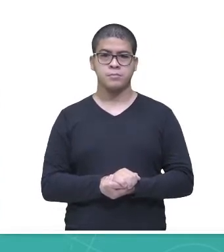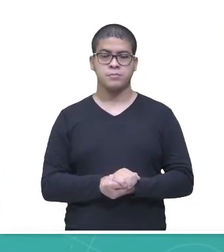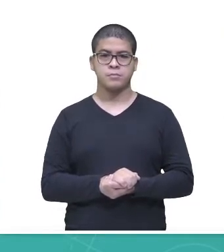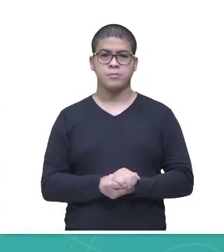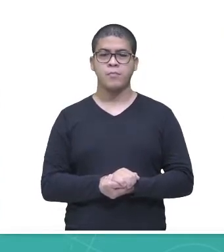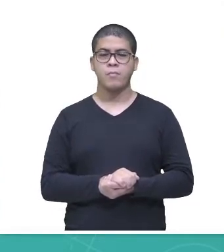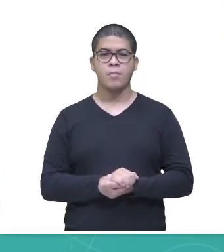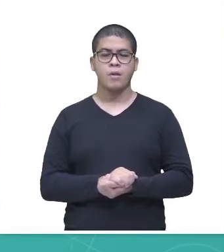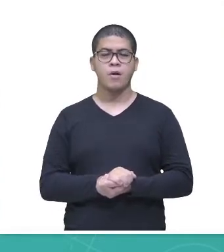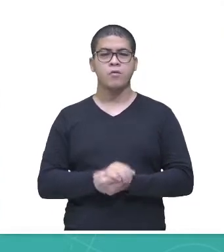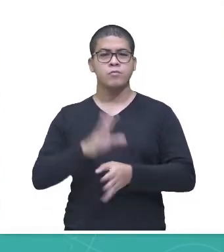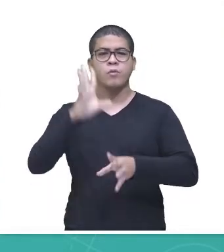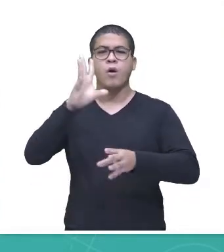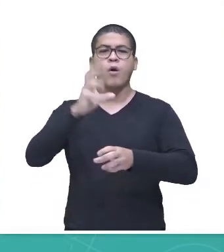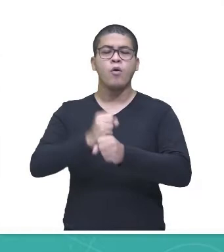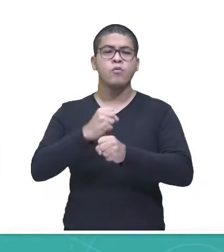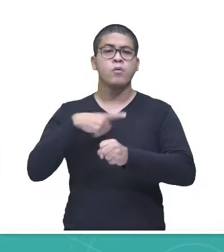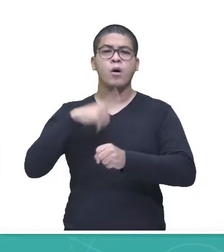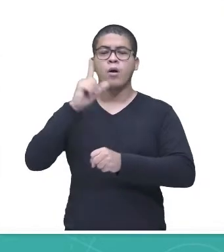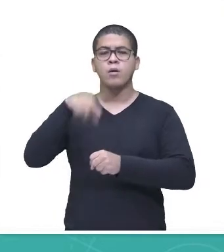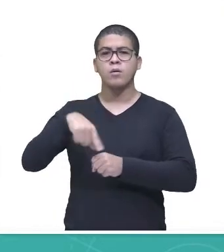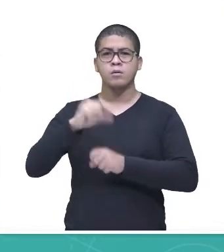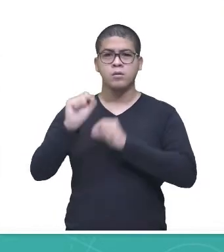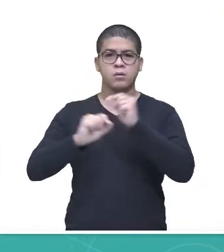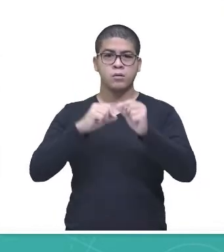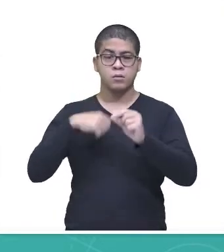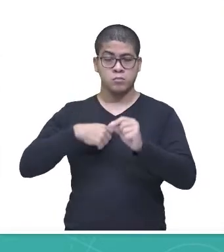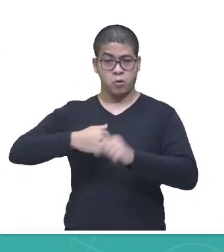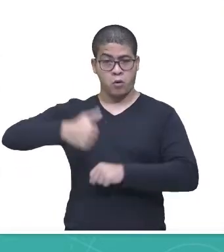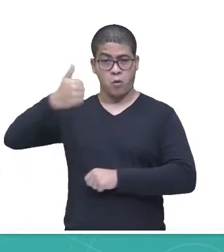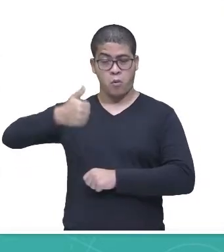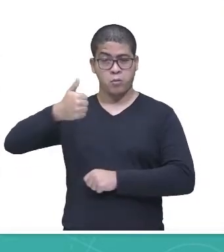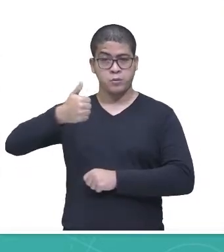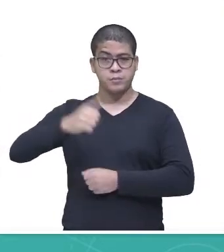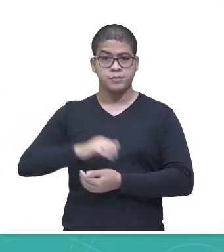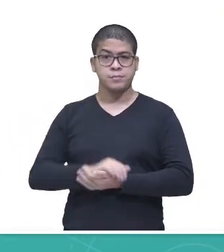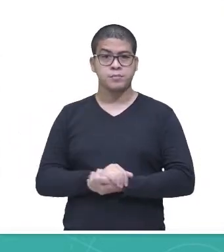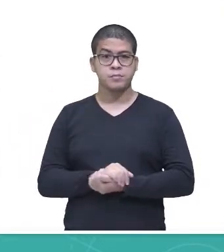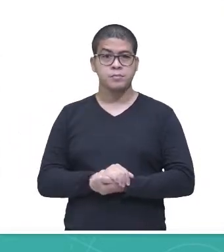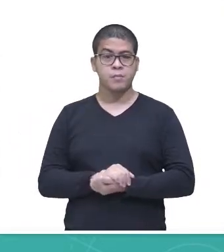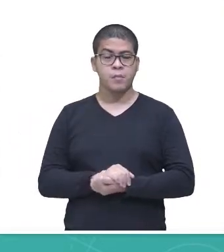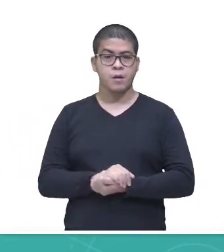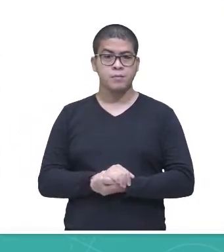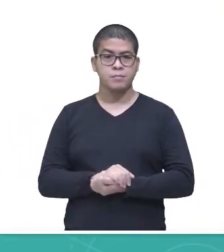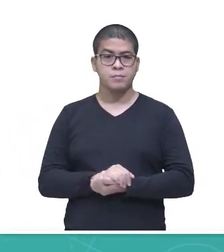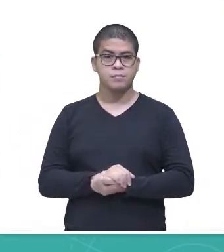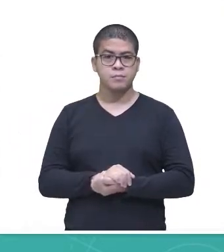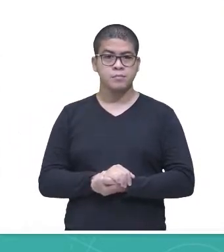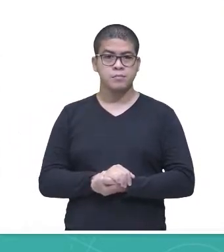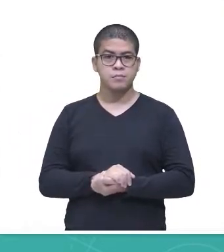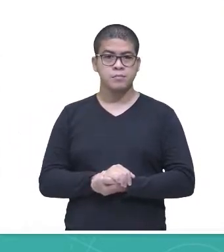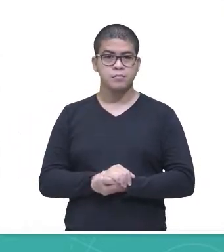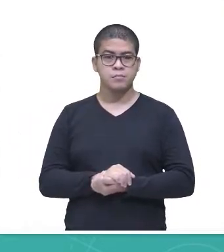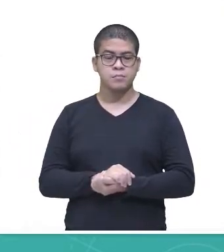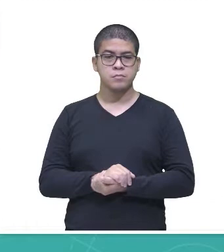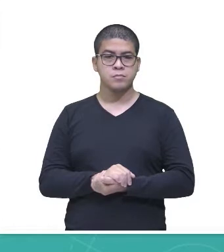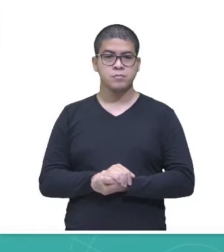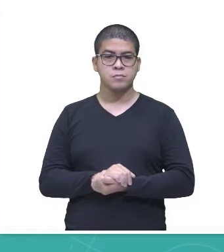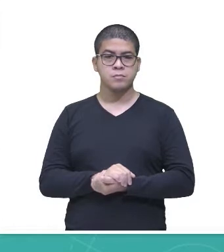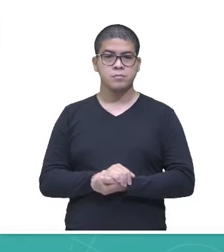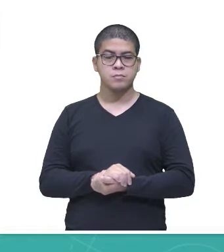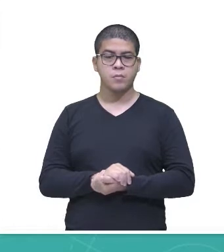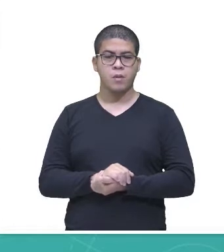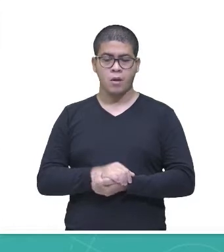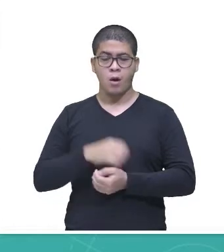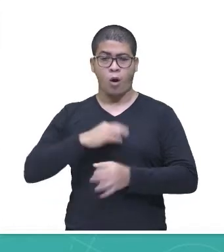Vamos somar os ângulos. O primeiro ângulo com o segundo. Alinhamos grau debaixo de grau, minuto debaixo de